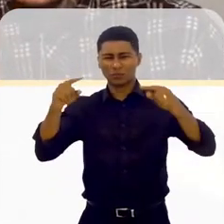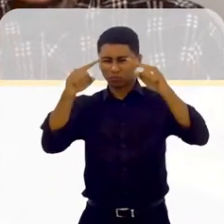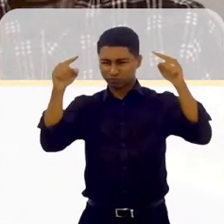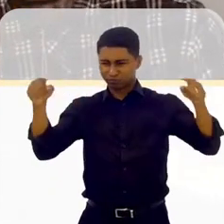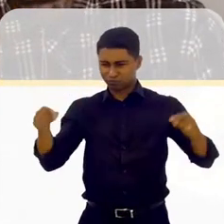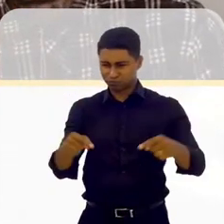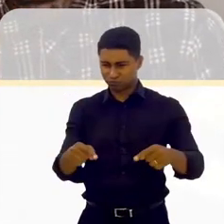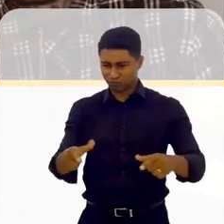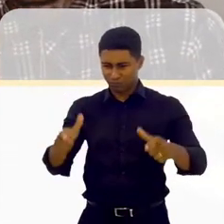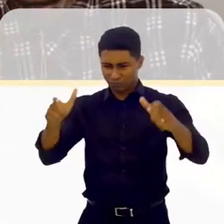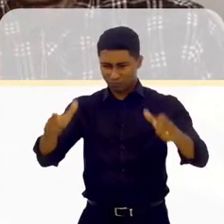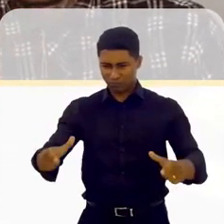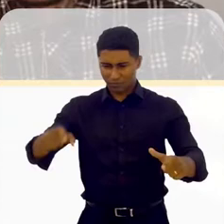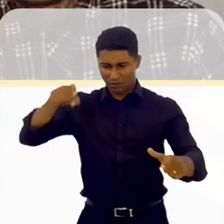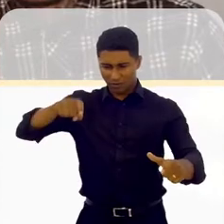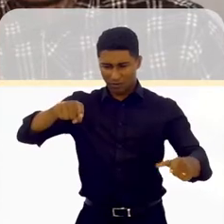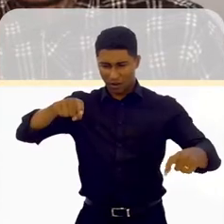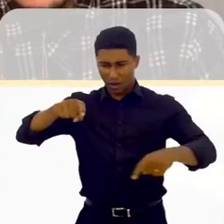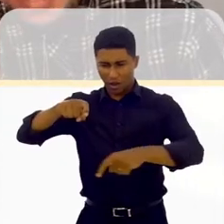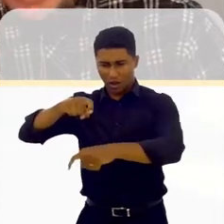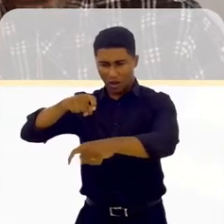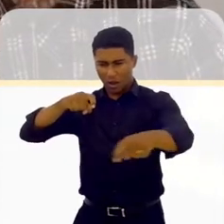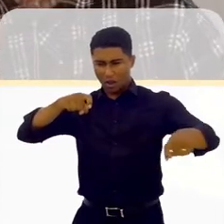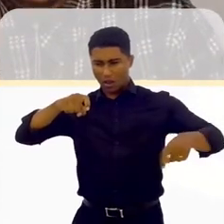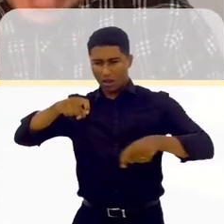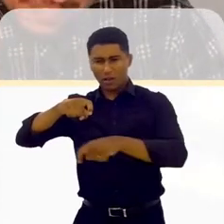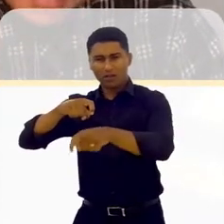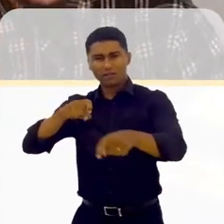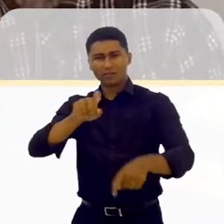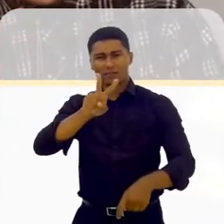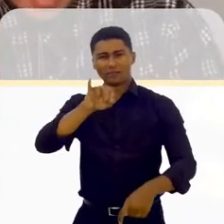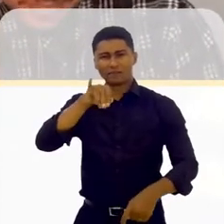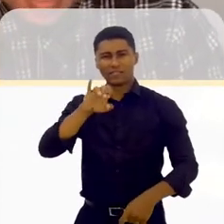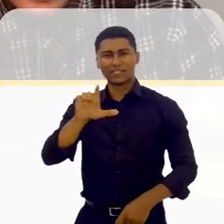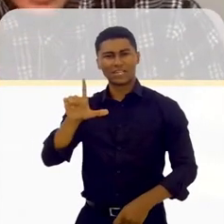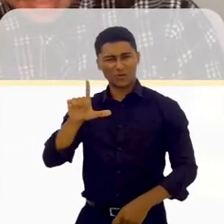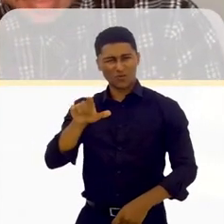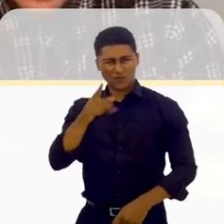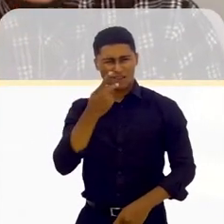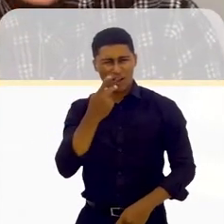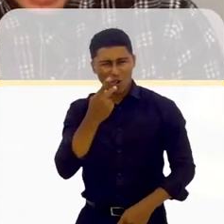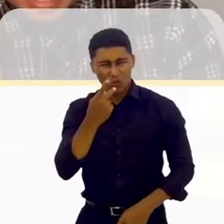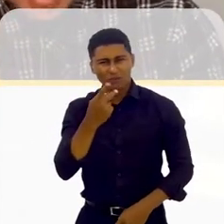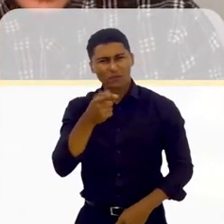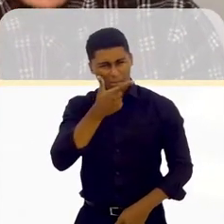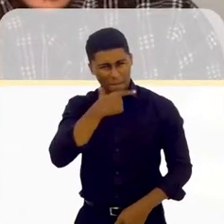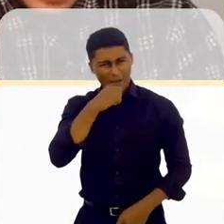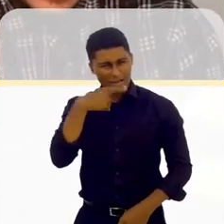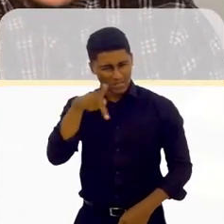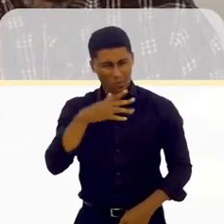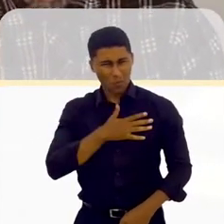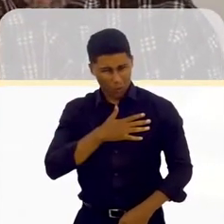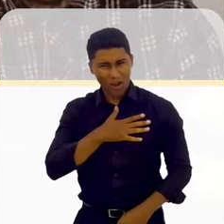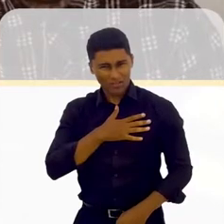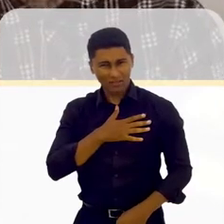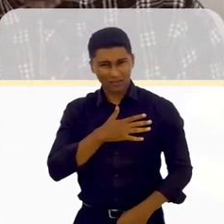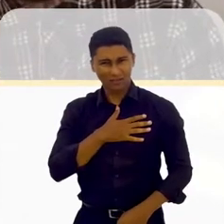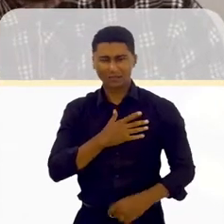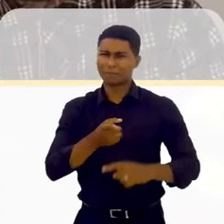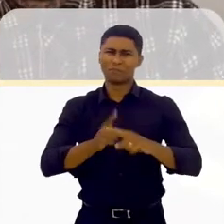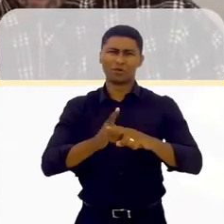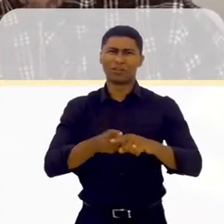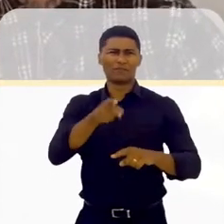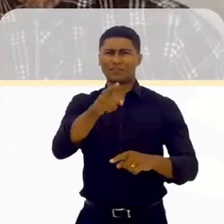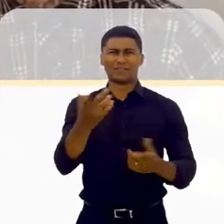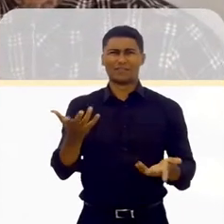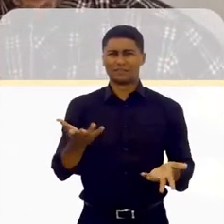Dodô. É, e vinil na sua época, então seu pai curte vinil, porque você